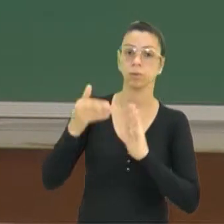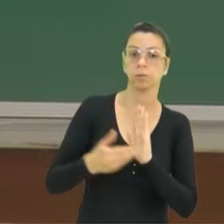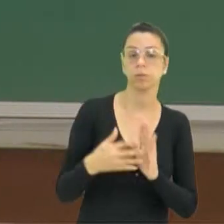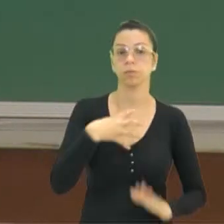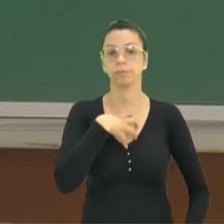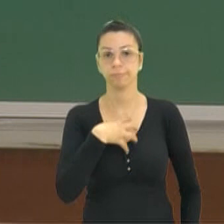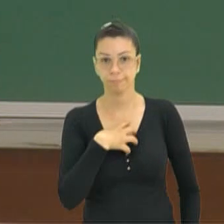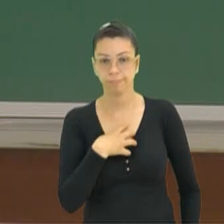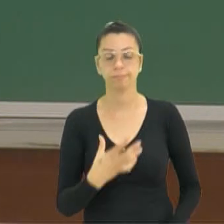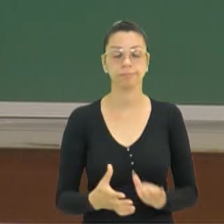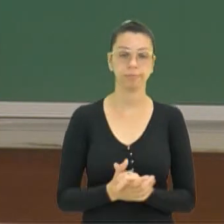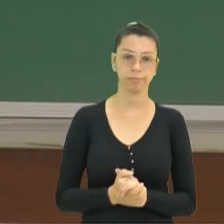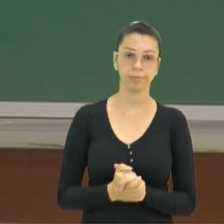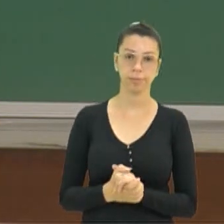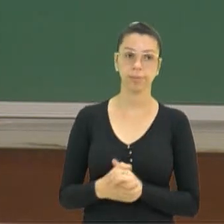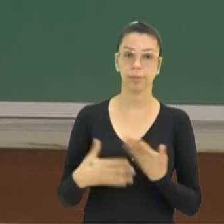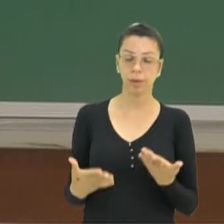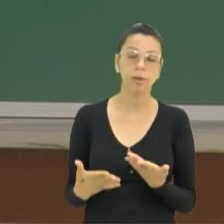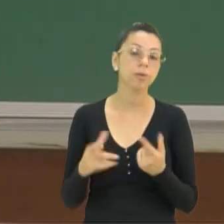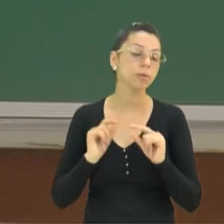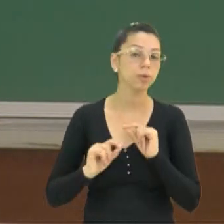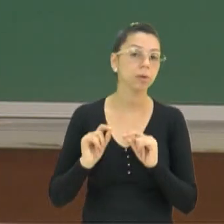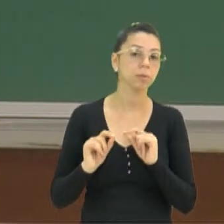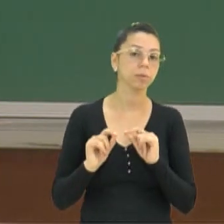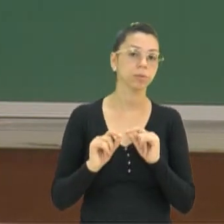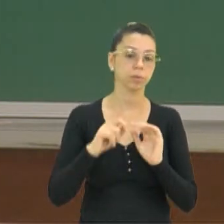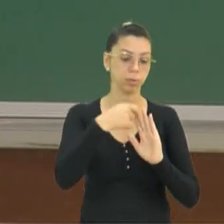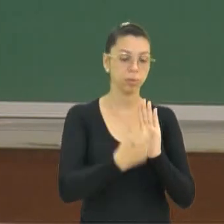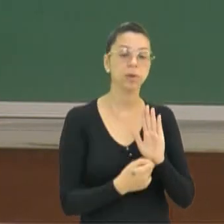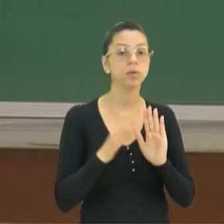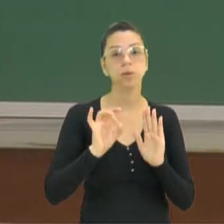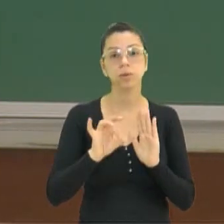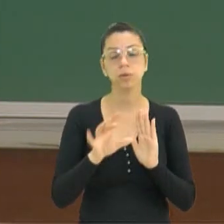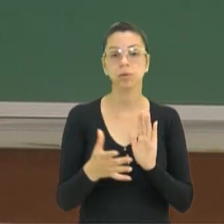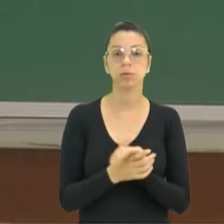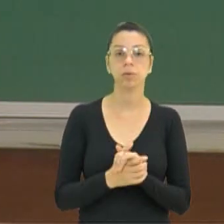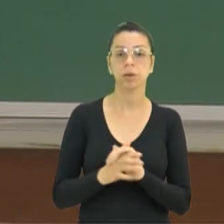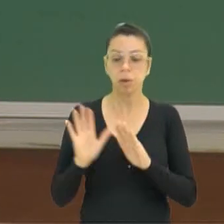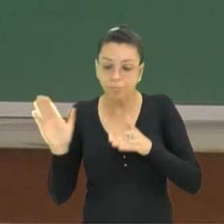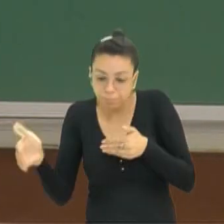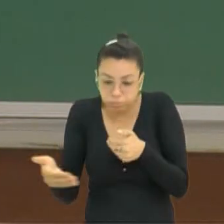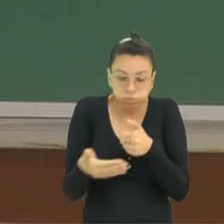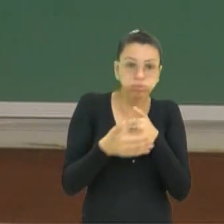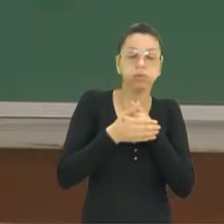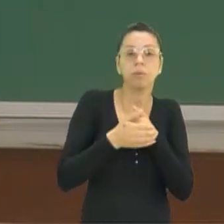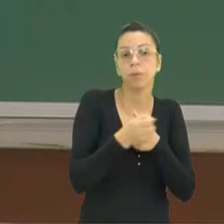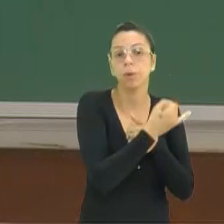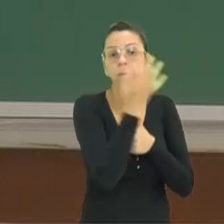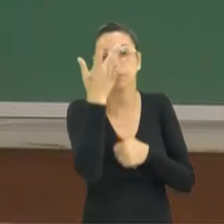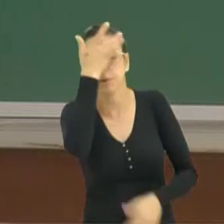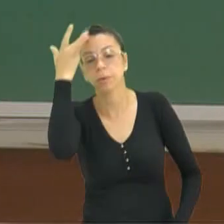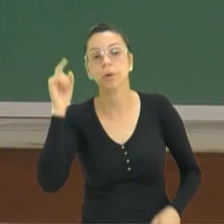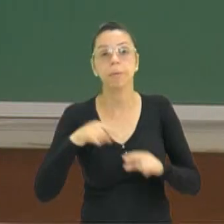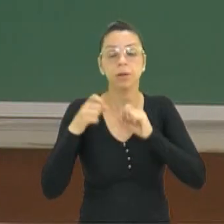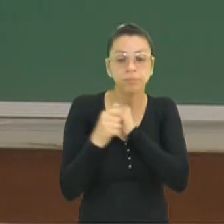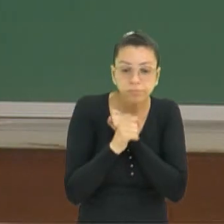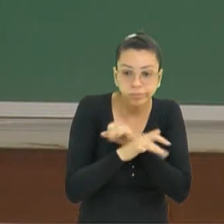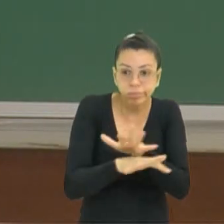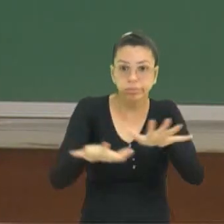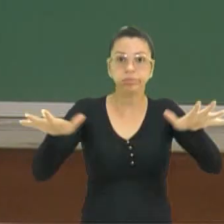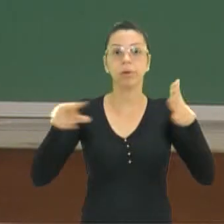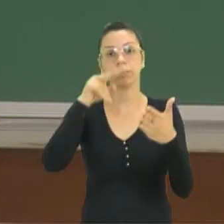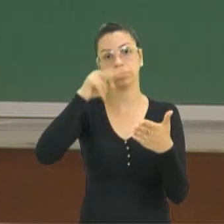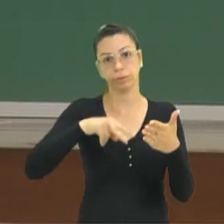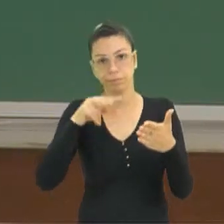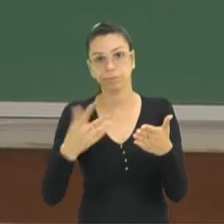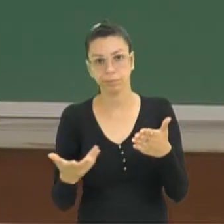formas, tá bom? Então, basicamente, ele fala sobre isso, que não é algo preservado somente para poucas pessoas, mas que sim deveria ser expandido,